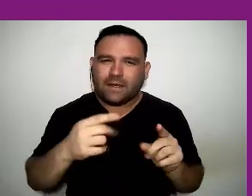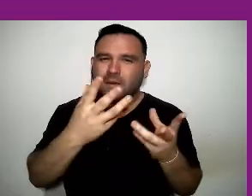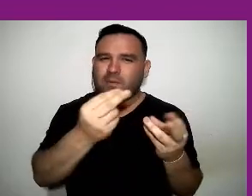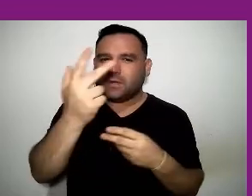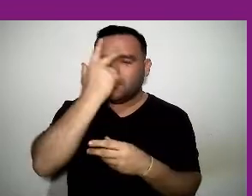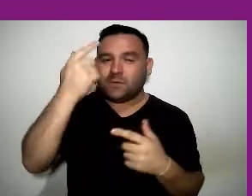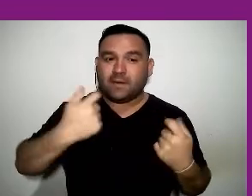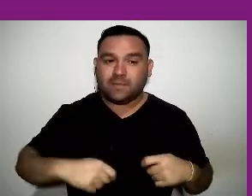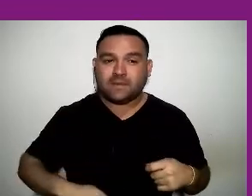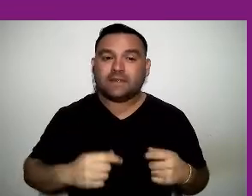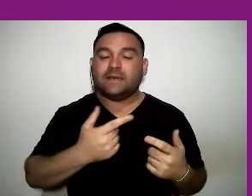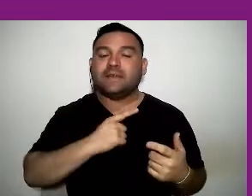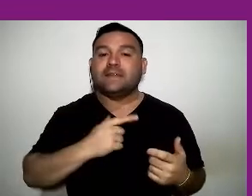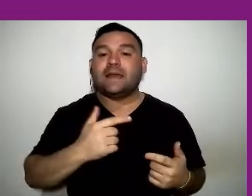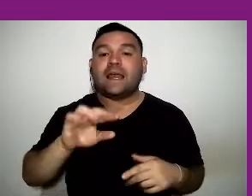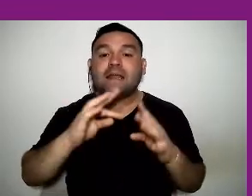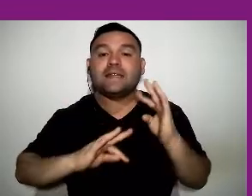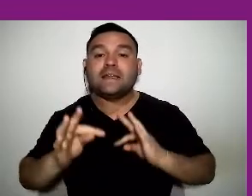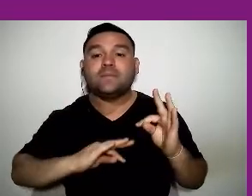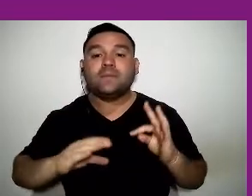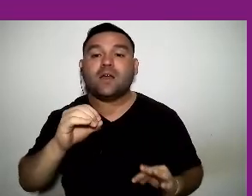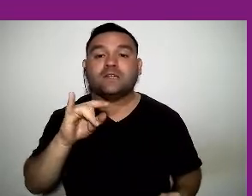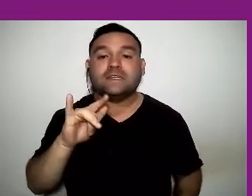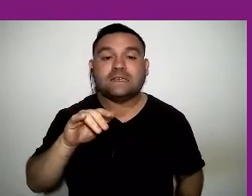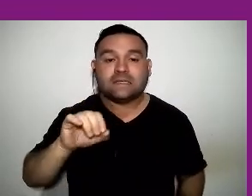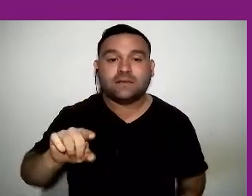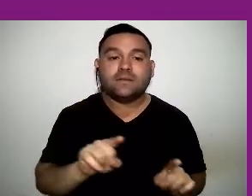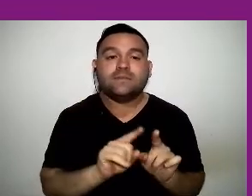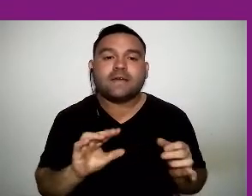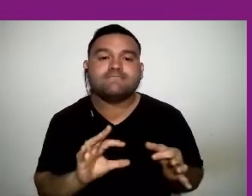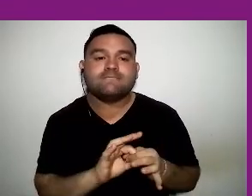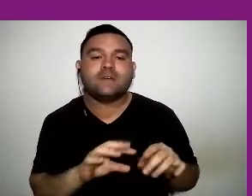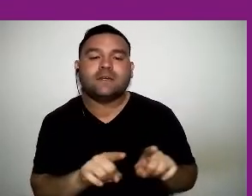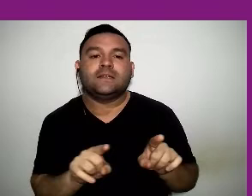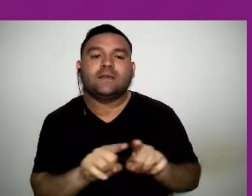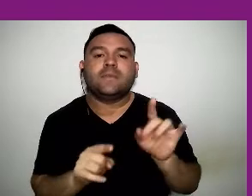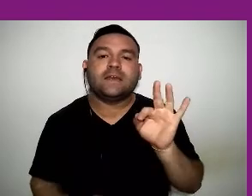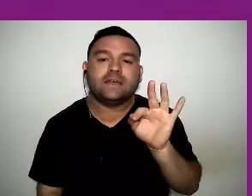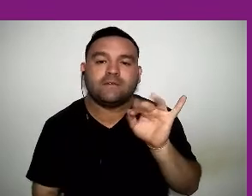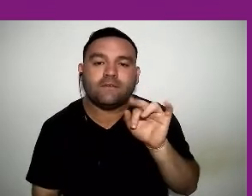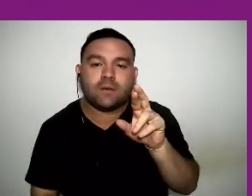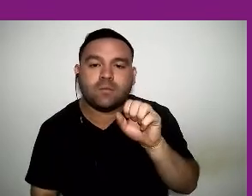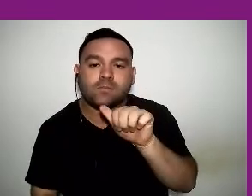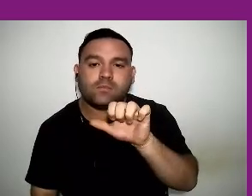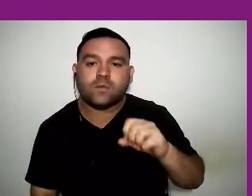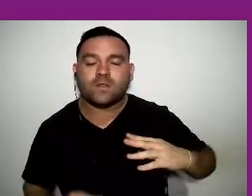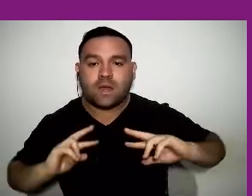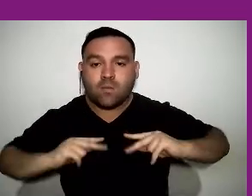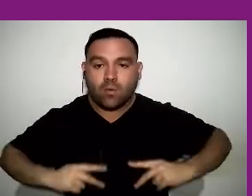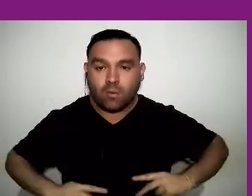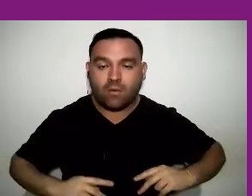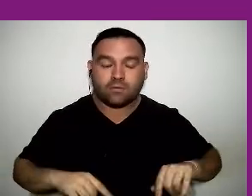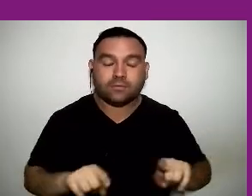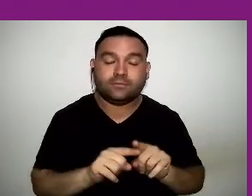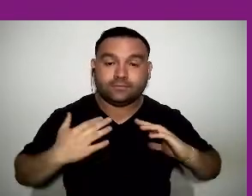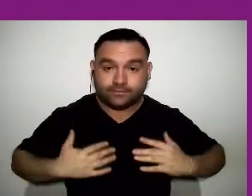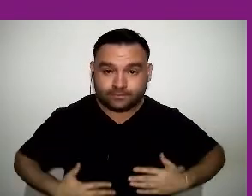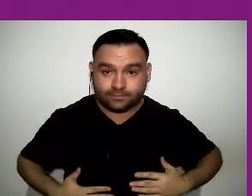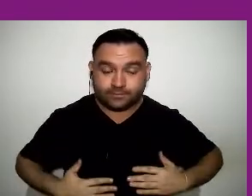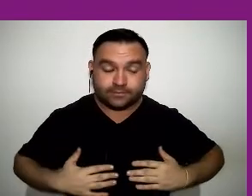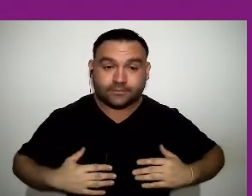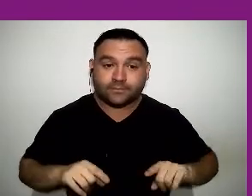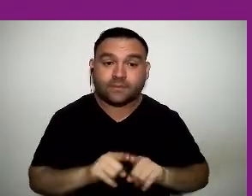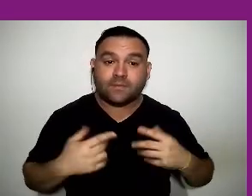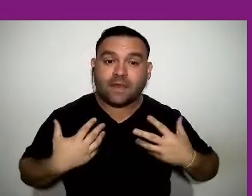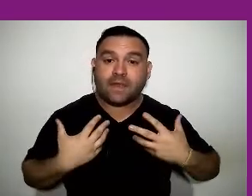de oxigenoterapia, essa oxigenoterapia estaria associada a uma fibrose pulmonar. E essa fibrose pulmonar,